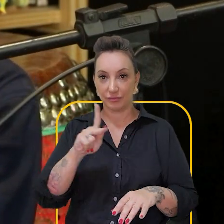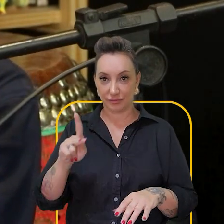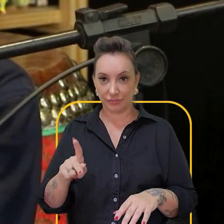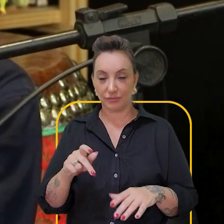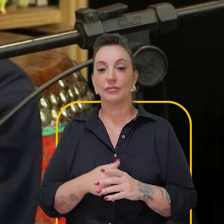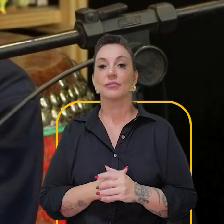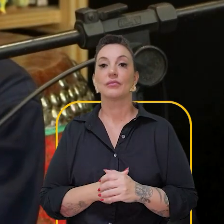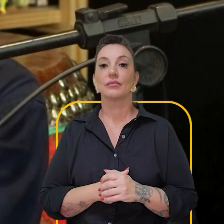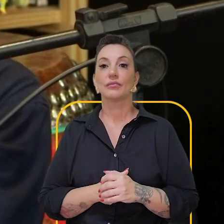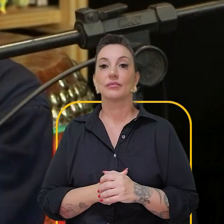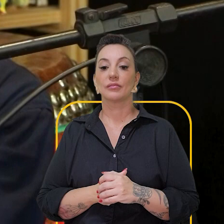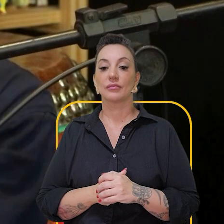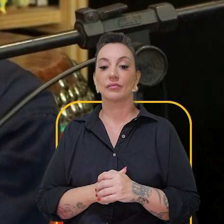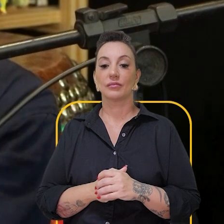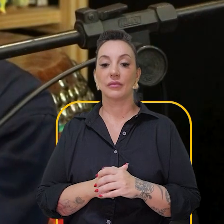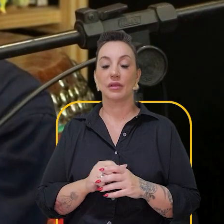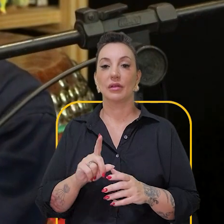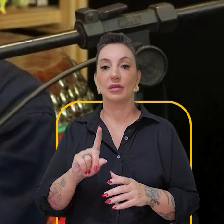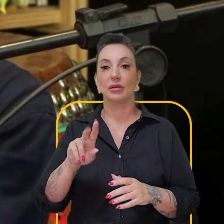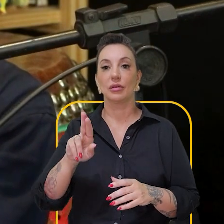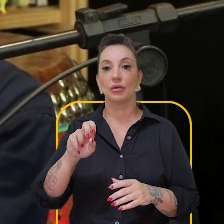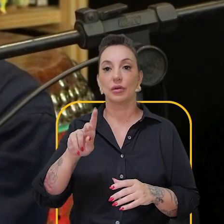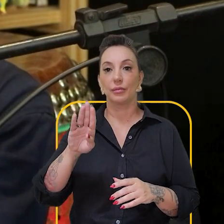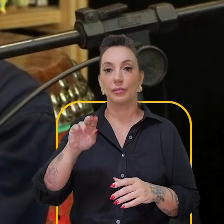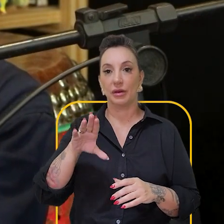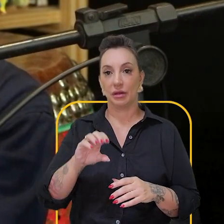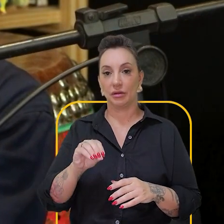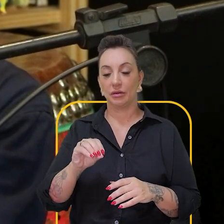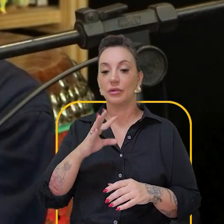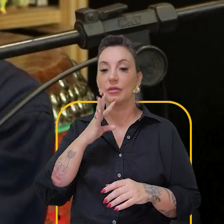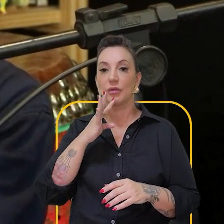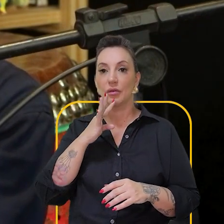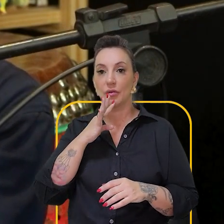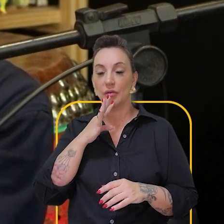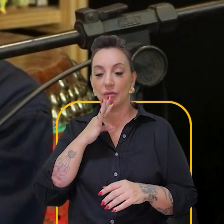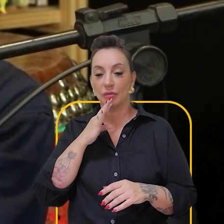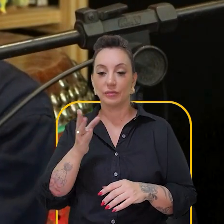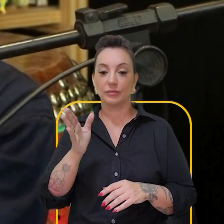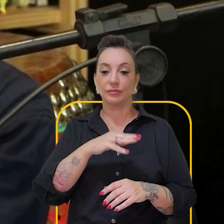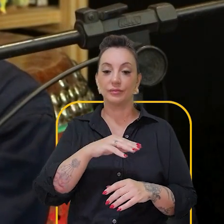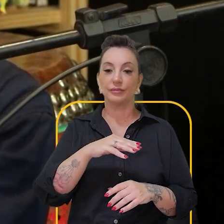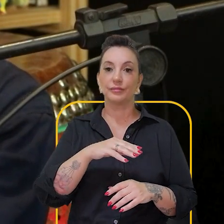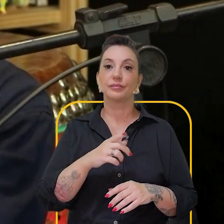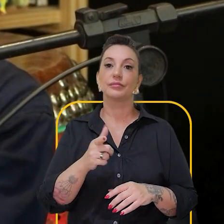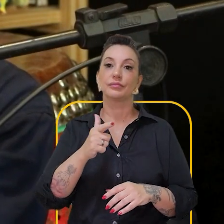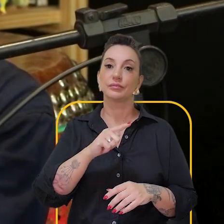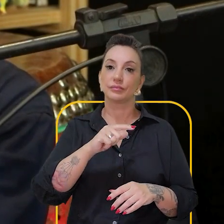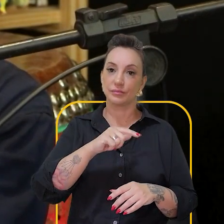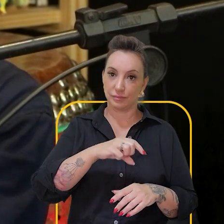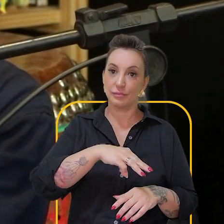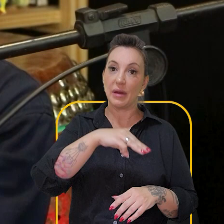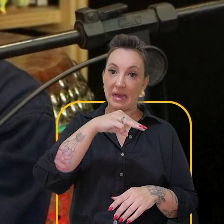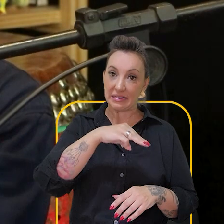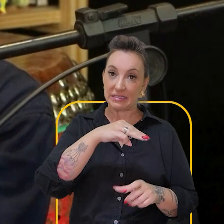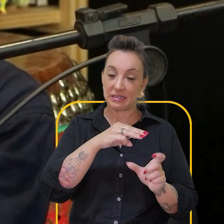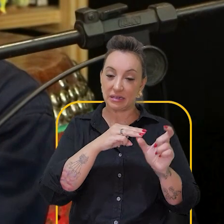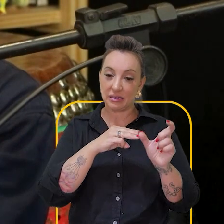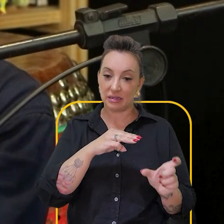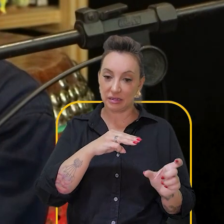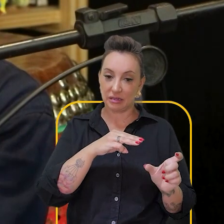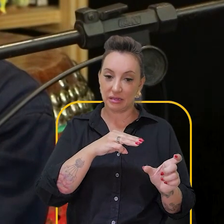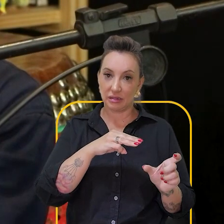de Win tchun surfo Urbano conheceu e formou-se também o inun com Mestre Chun